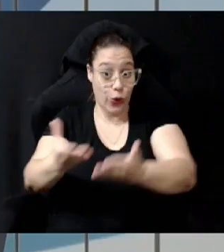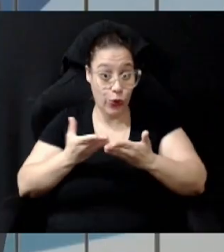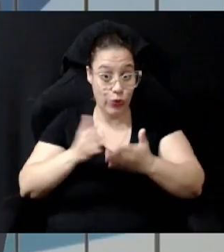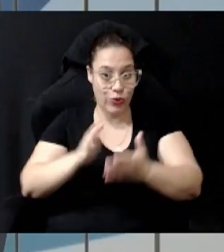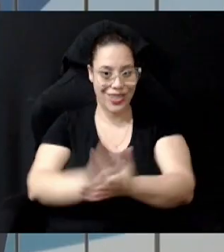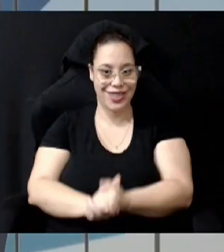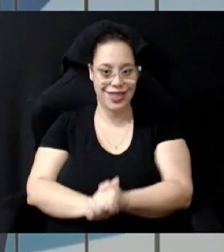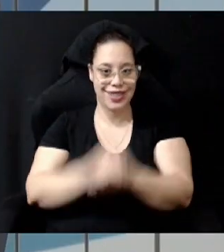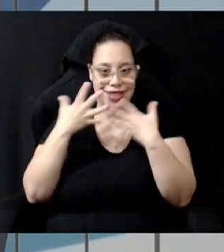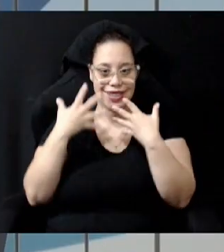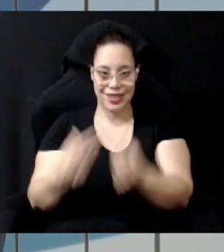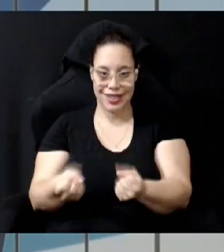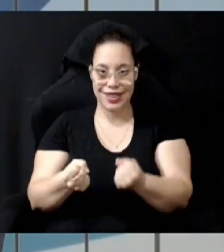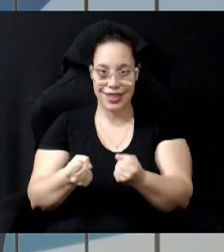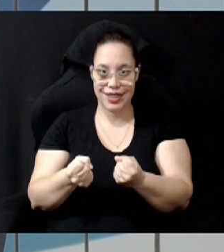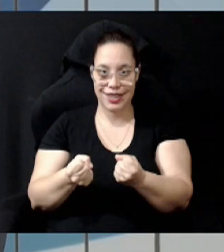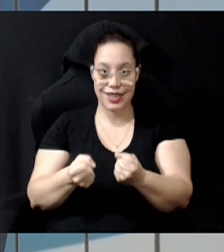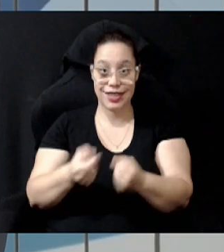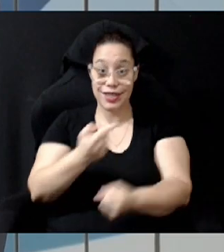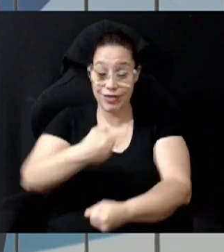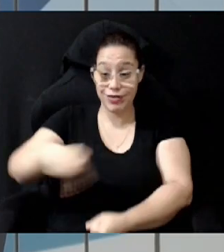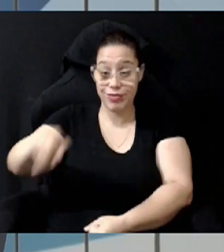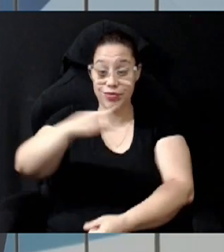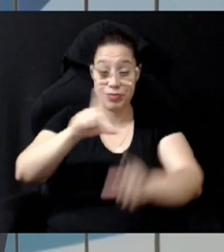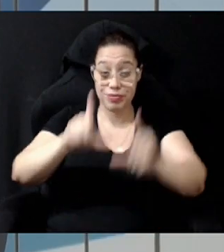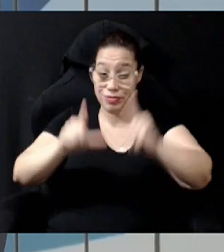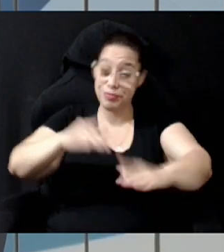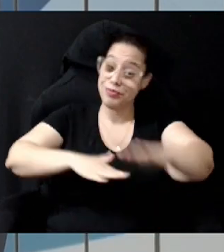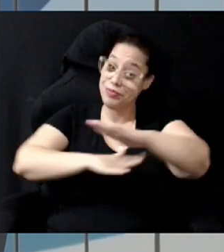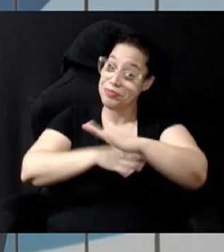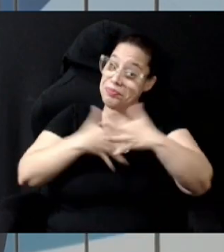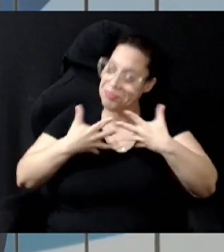que vocês da TV Câmara me oferecem, né?